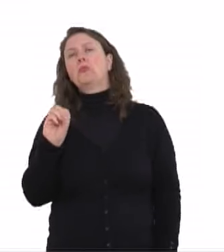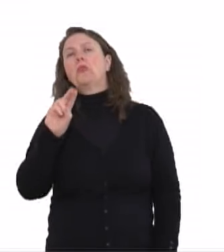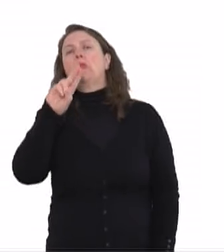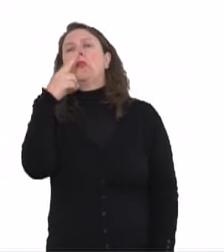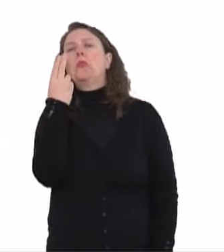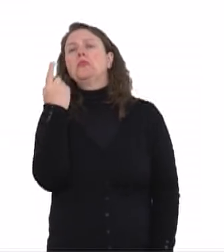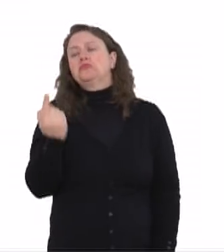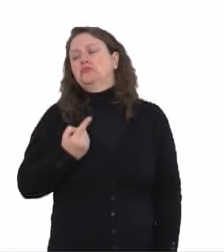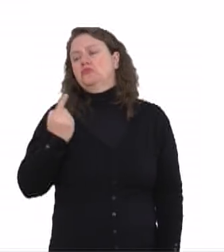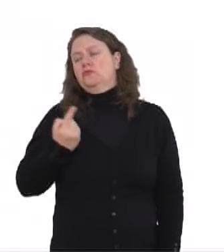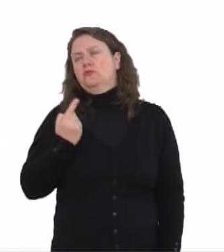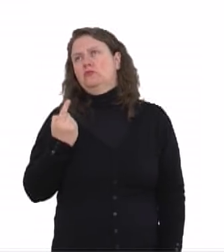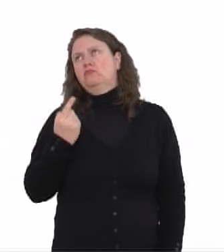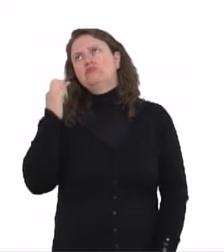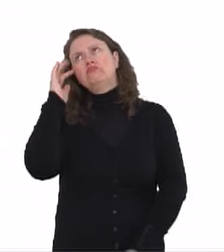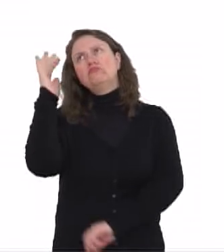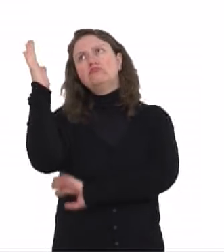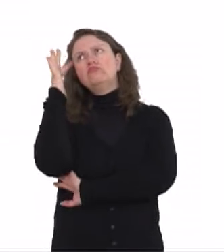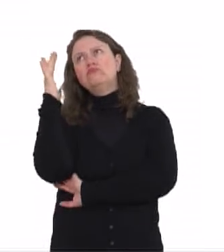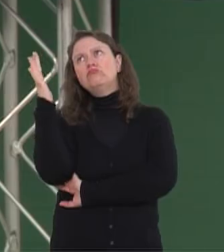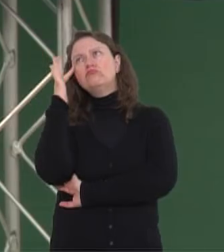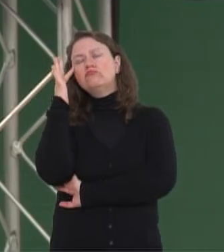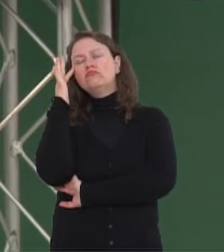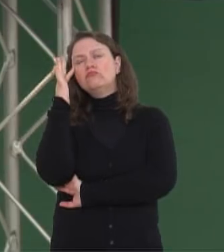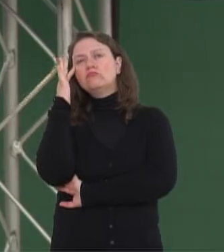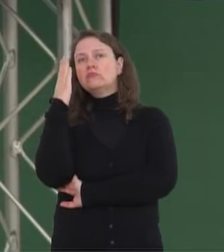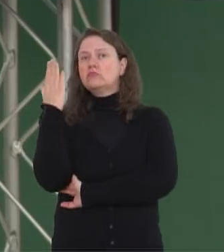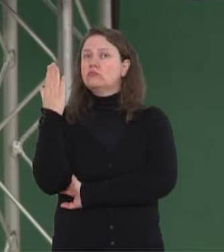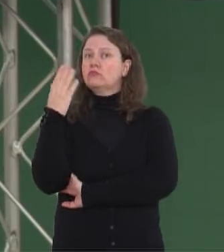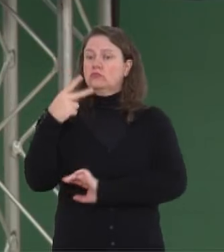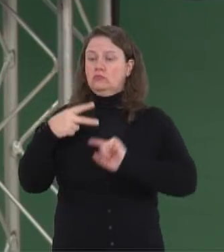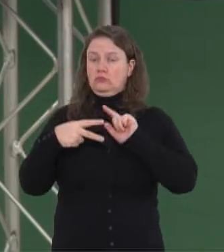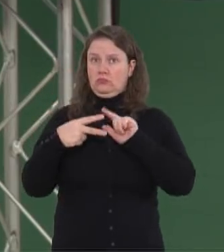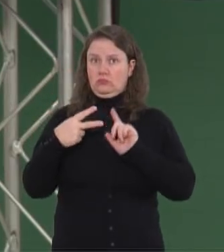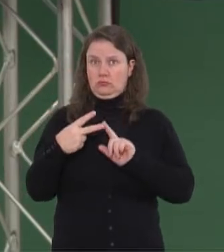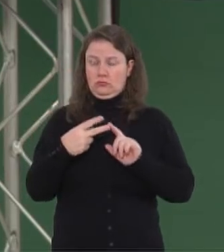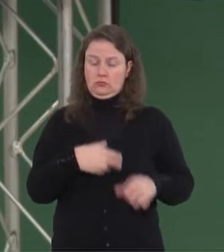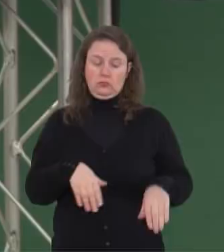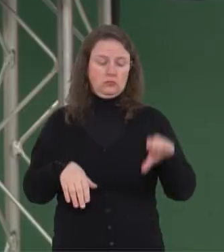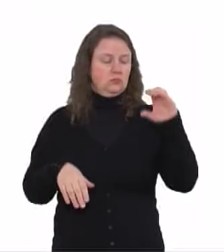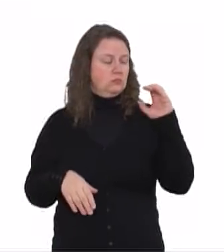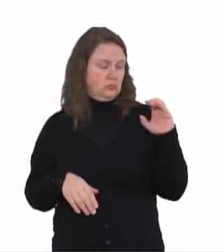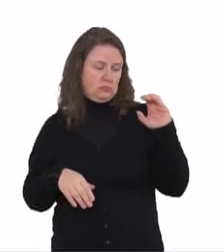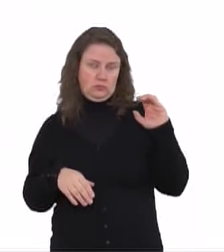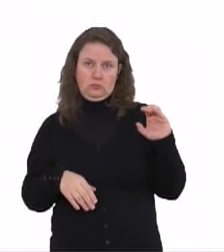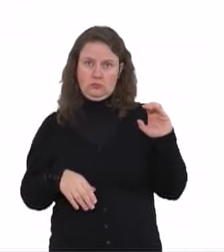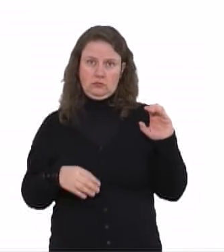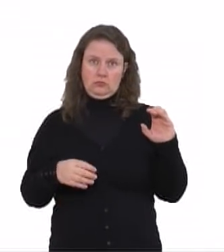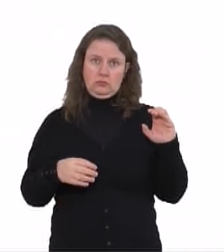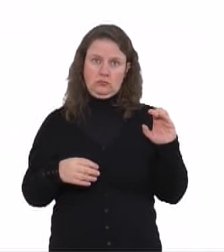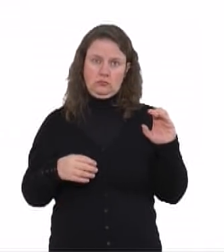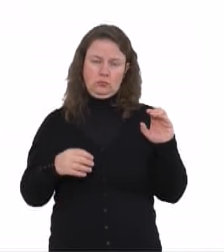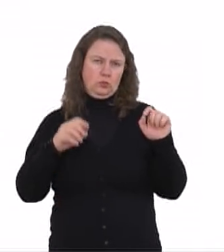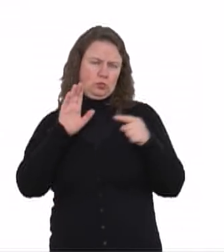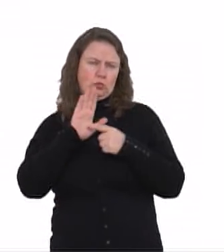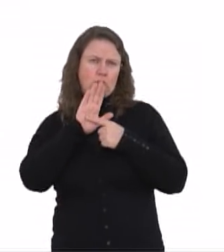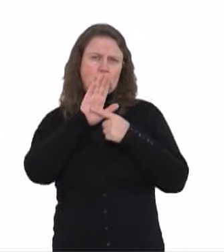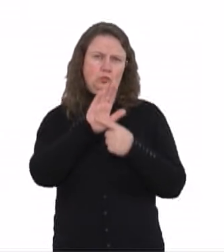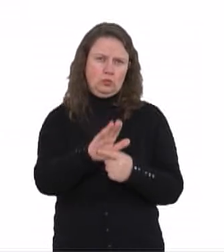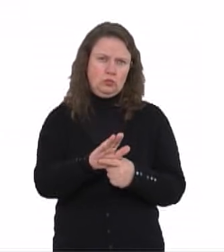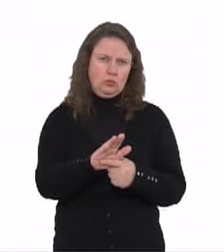quê? Olha só, qual das duas opções? C. A expressão